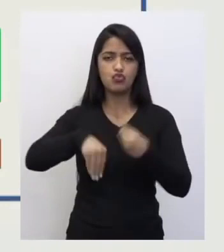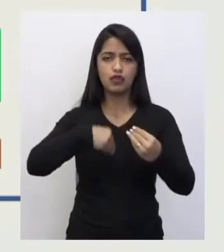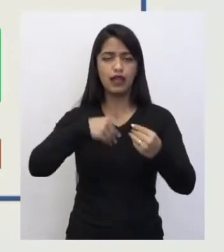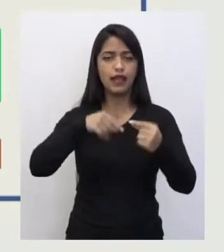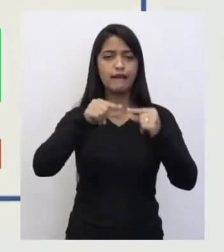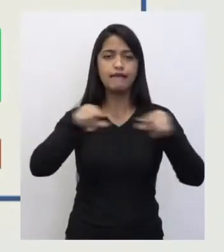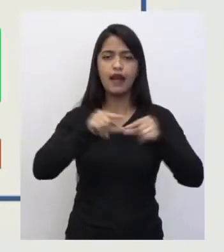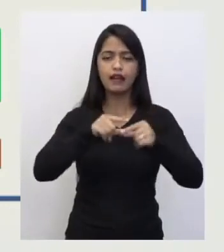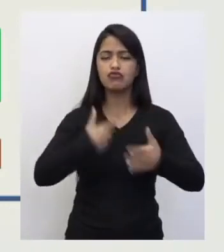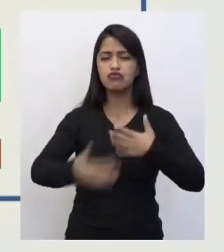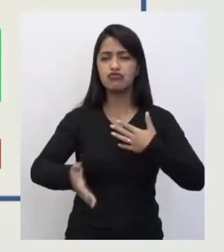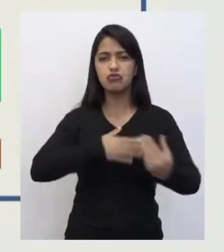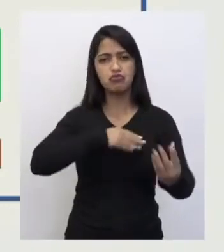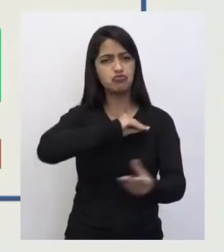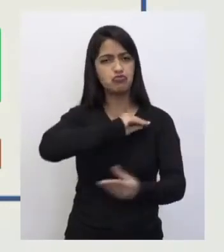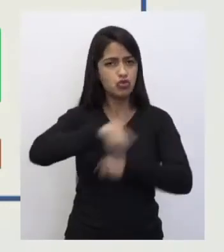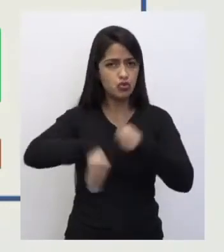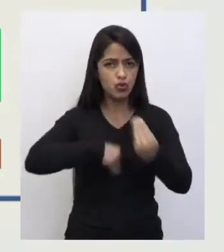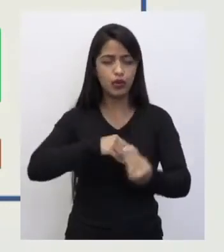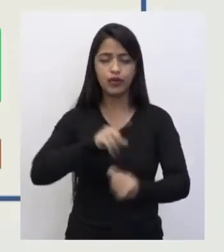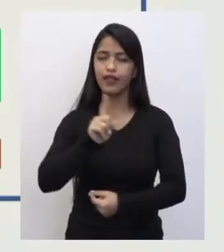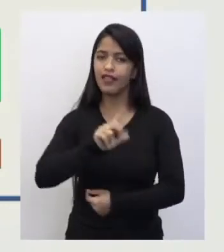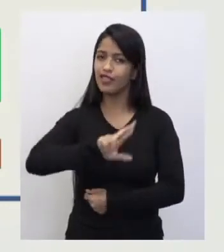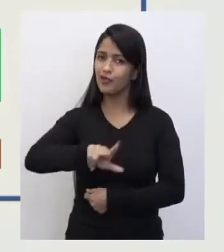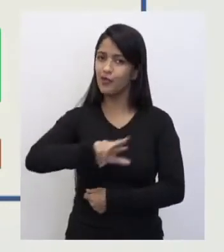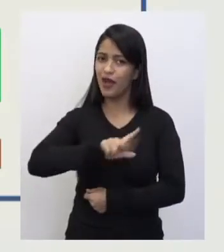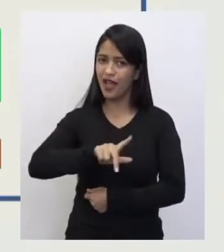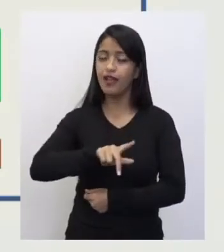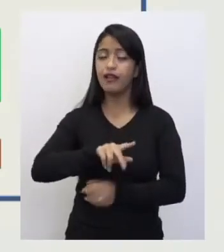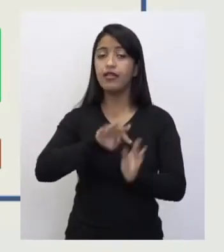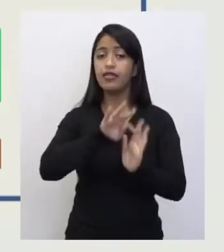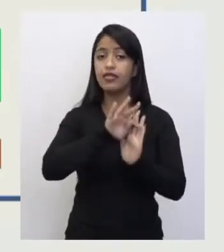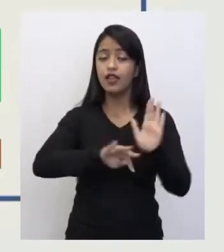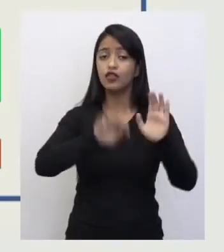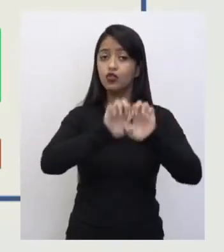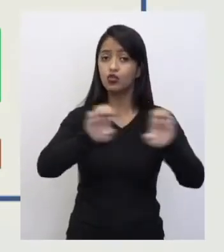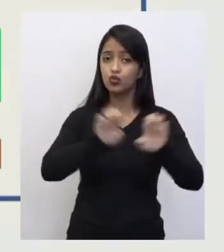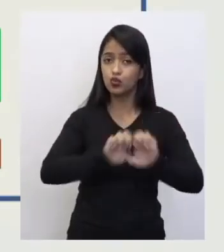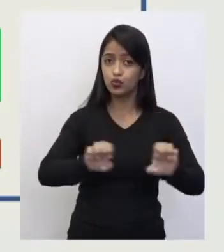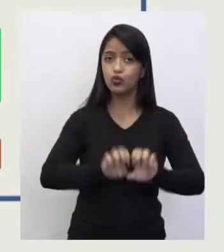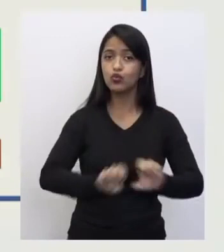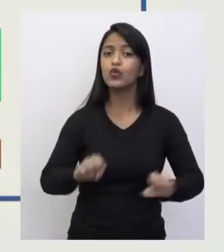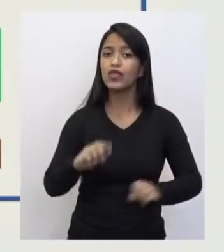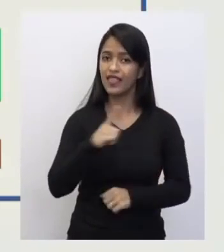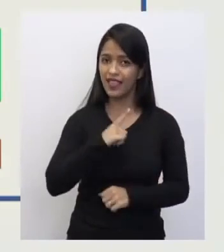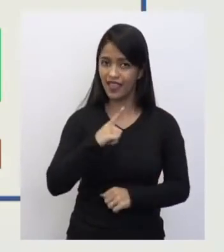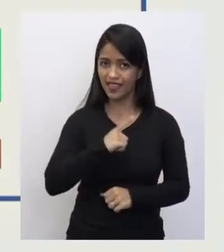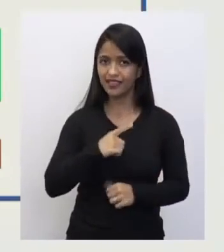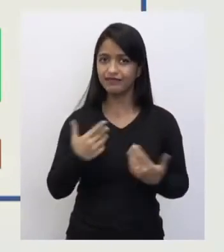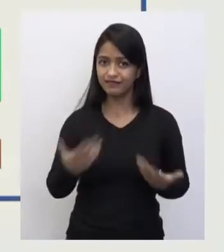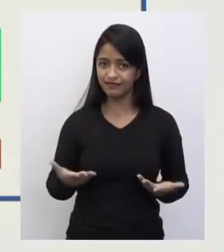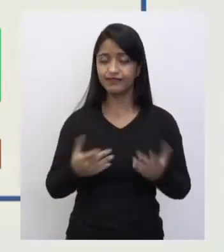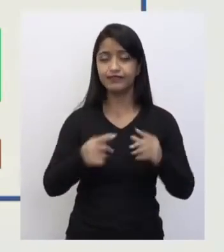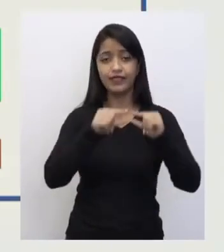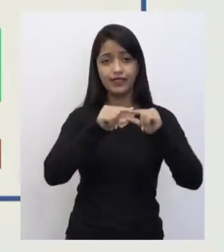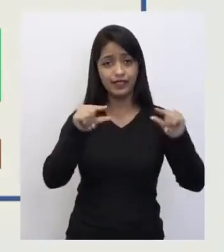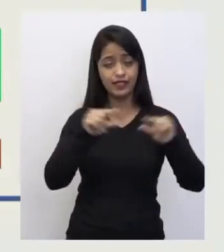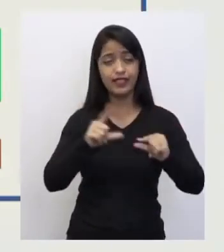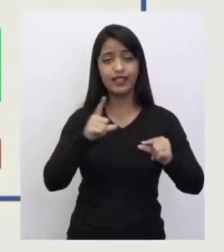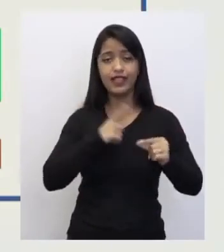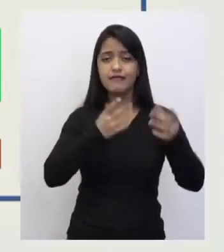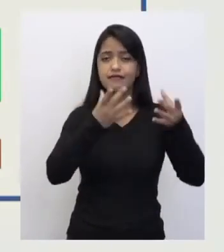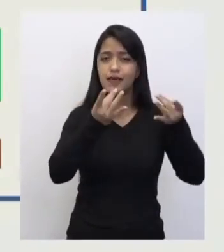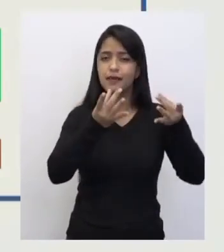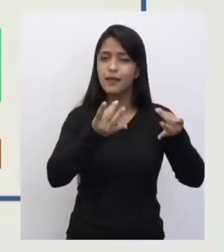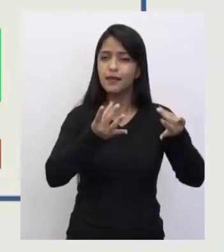mas sim uma produção estruturada, ou seja, um conjunto de elementos conectados